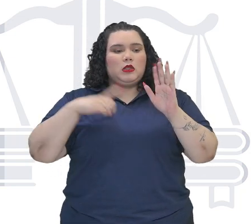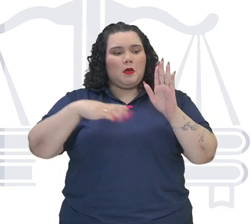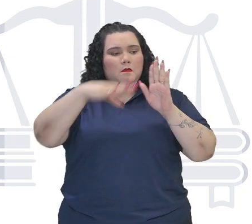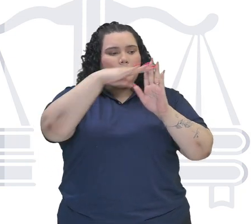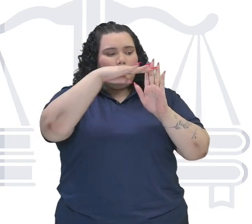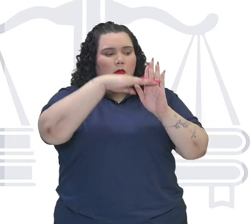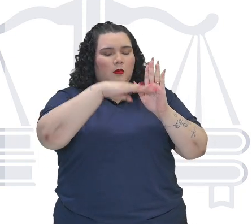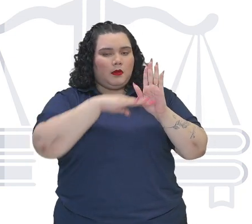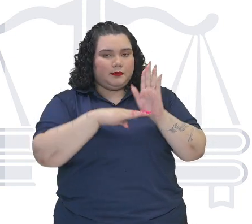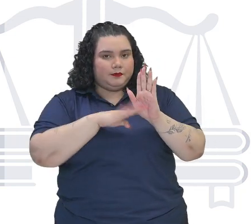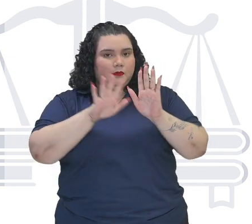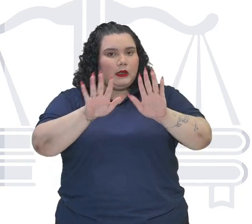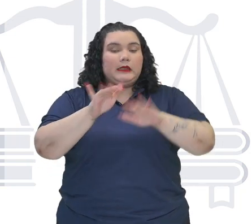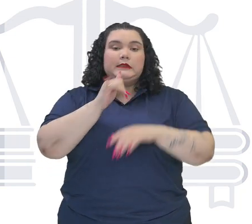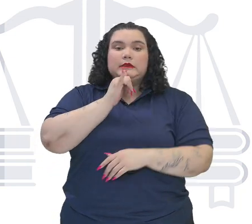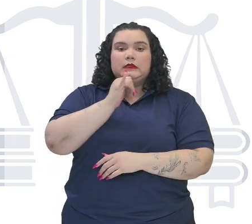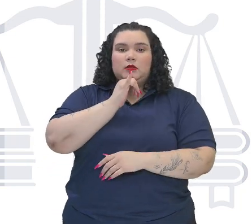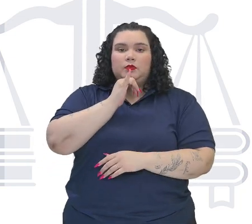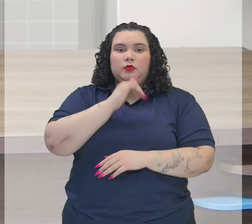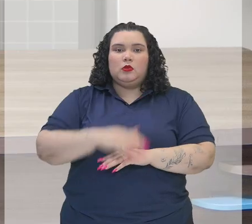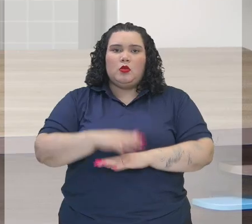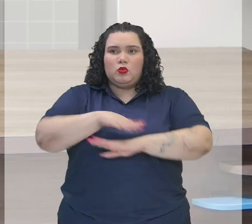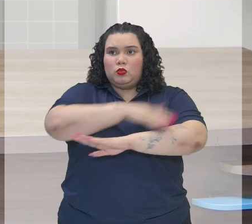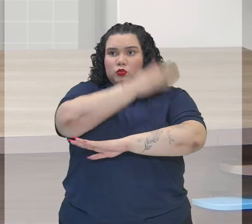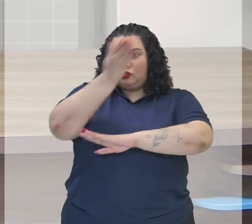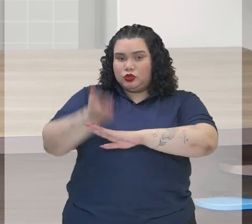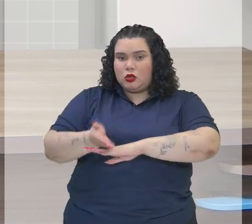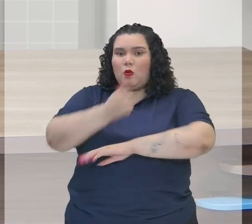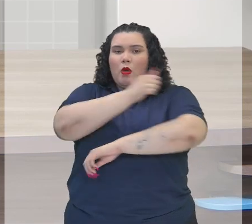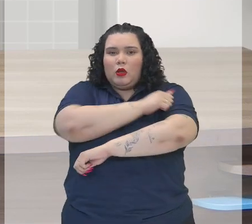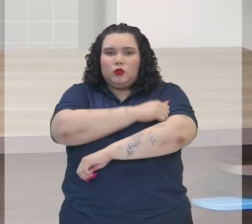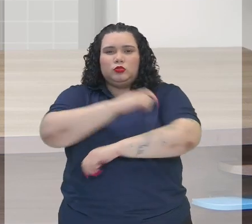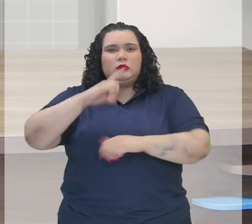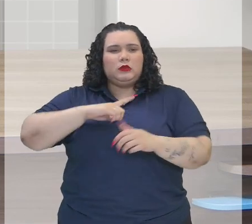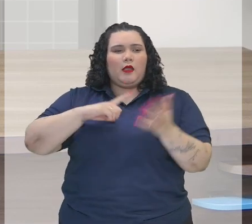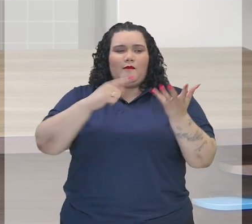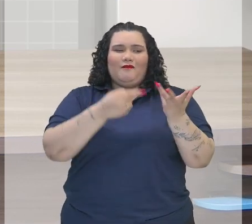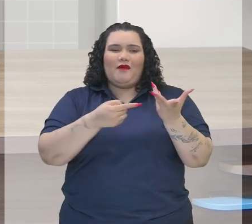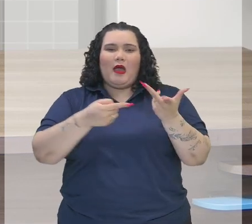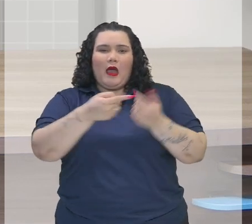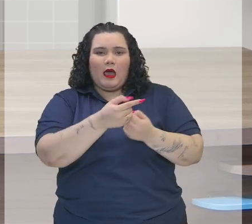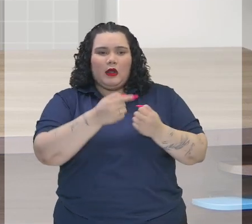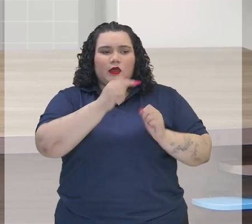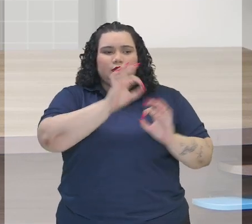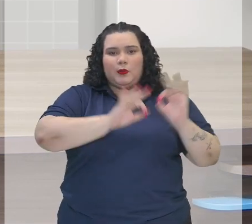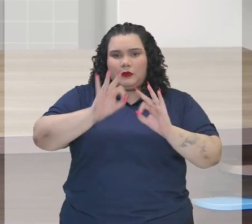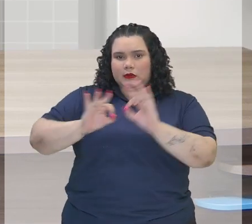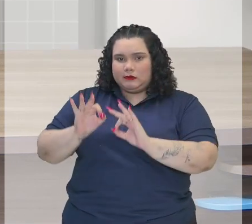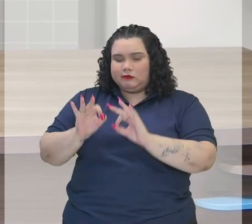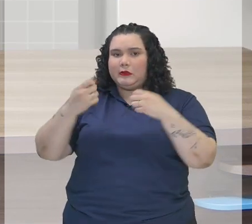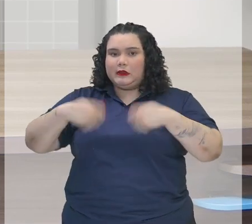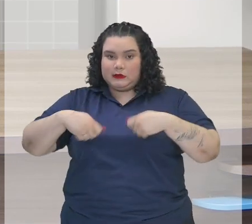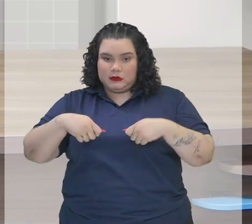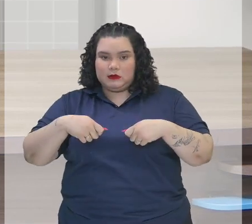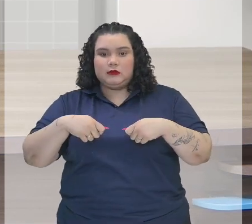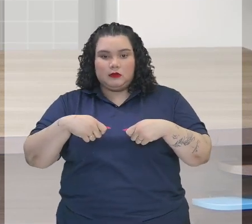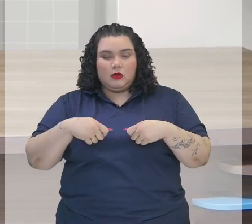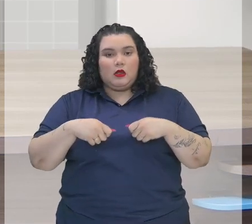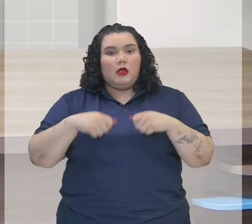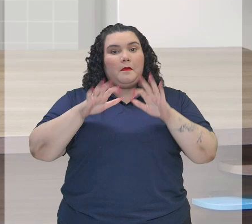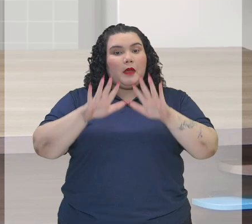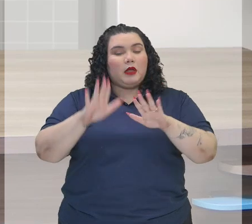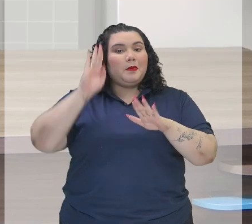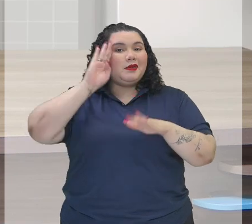diversas atividades para fazer. Isso pode incluir, né, claro que a gente tem que priorizar no contexto de sala de aula, aquilo que ele está enfrentando